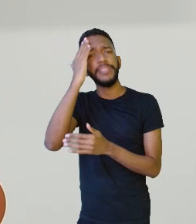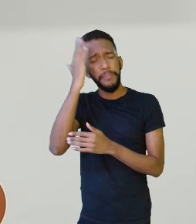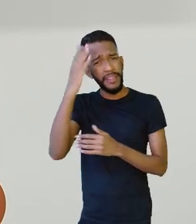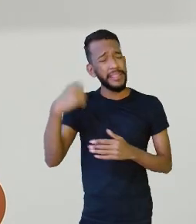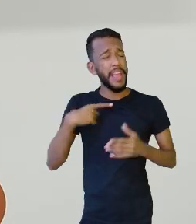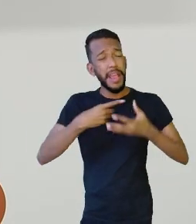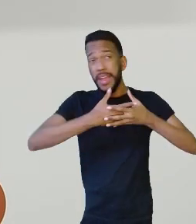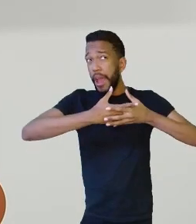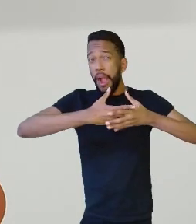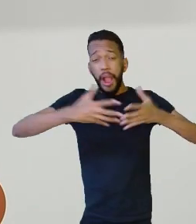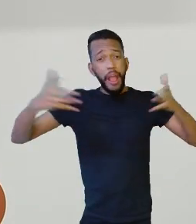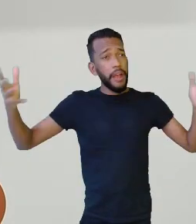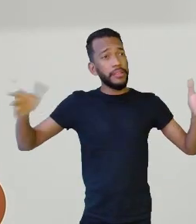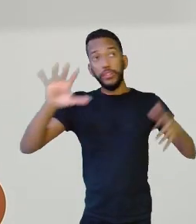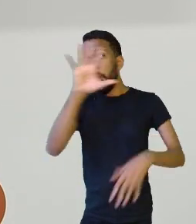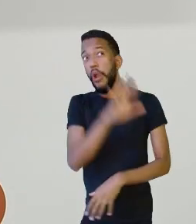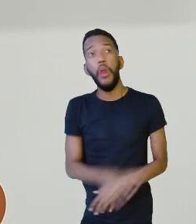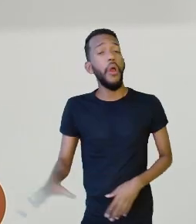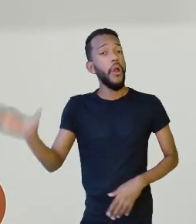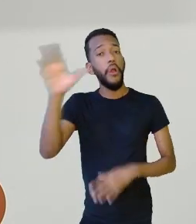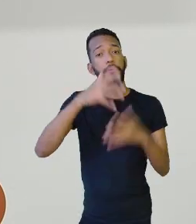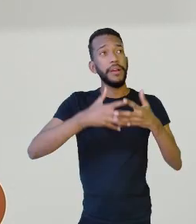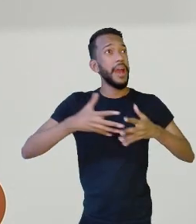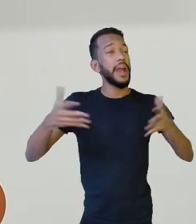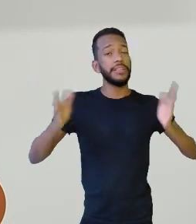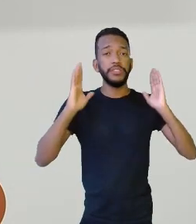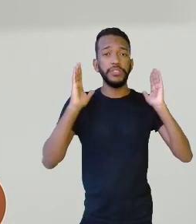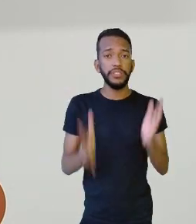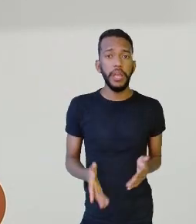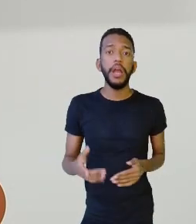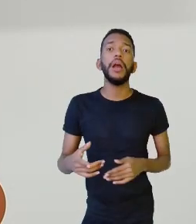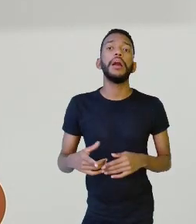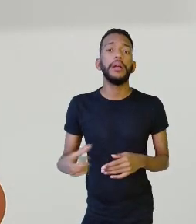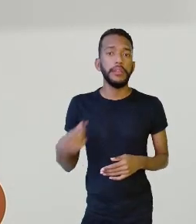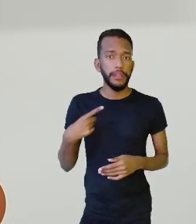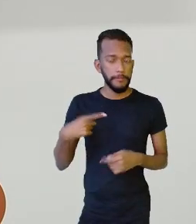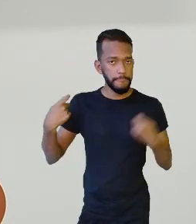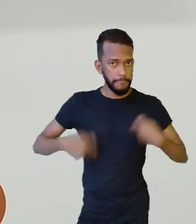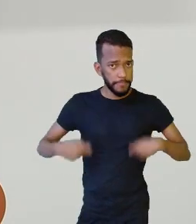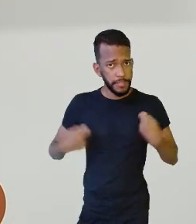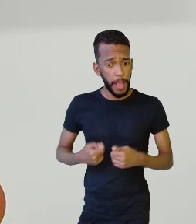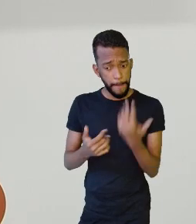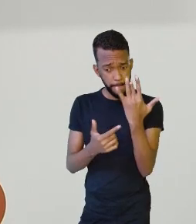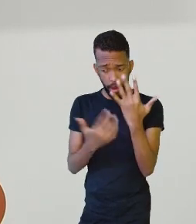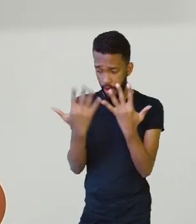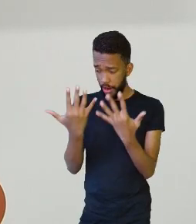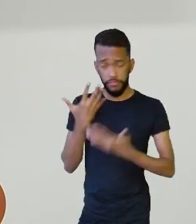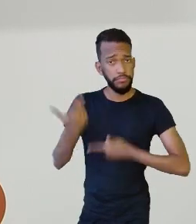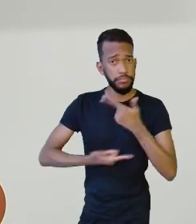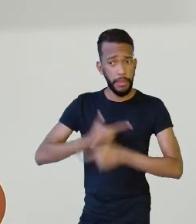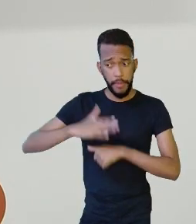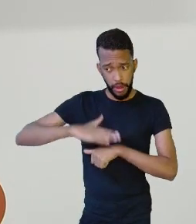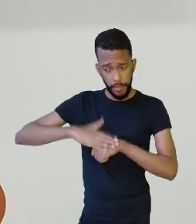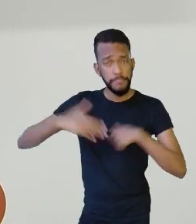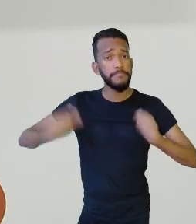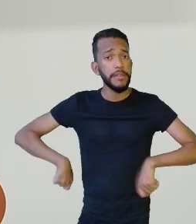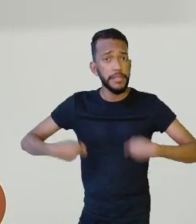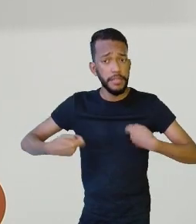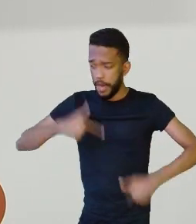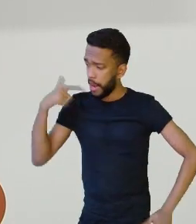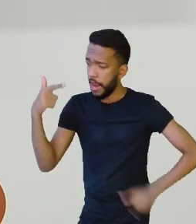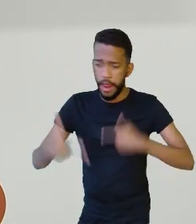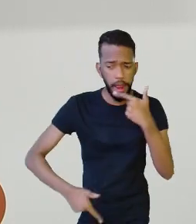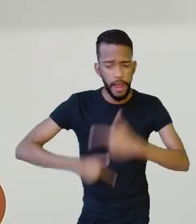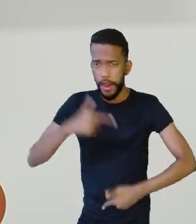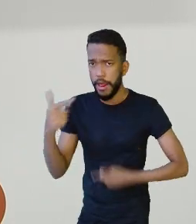que o Brasil era um país enorme, e precisava-se de mãos para trabalharem nessas